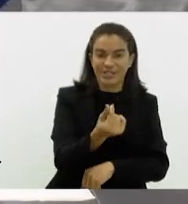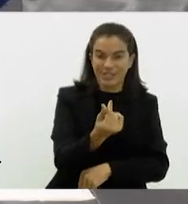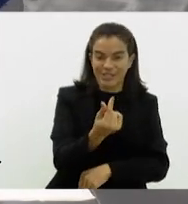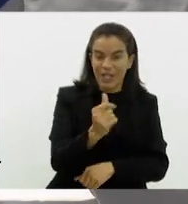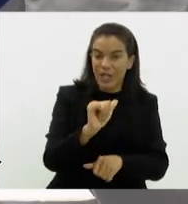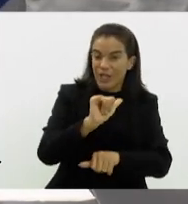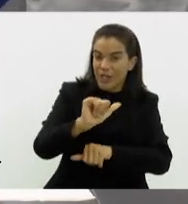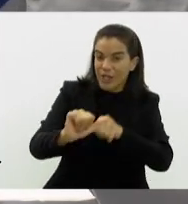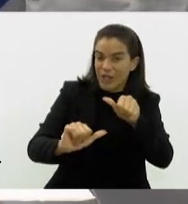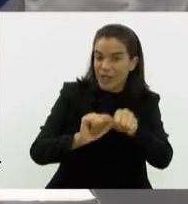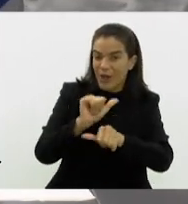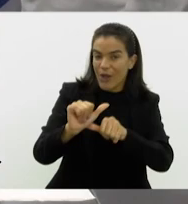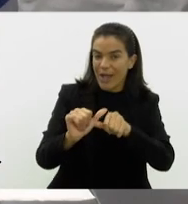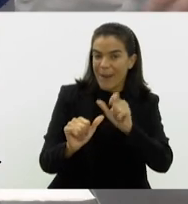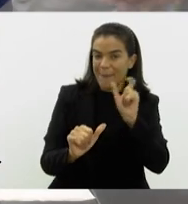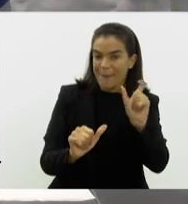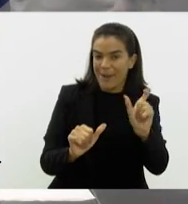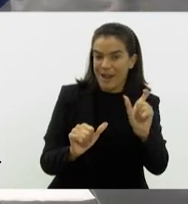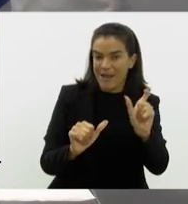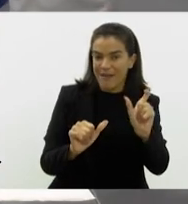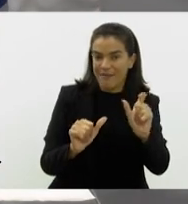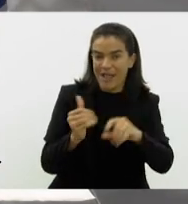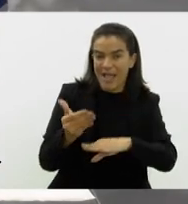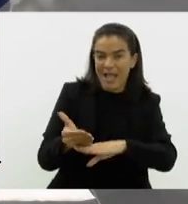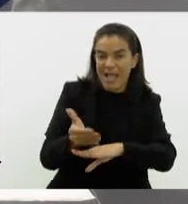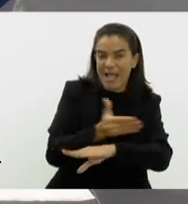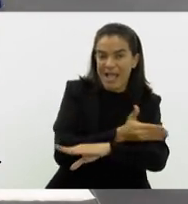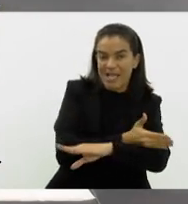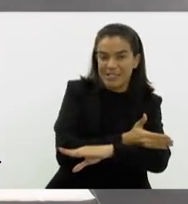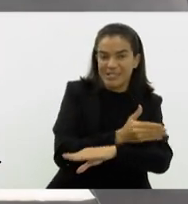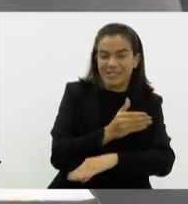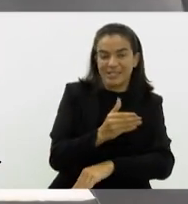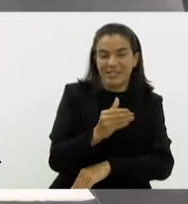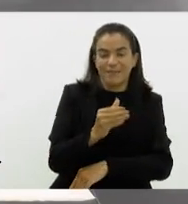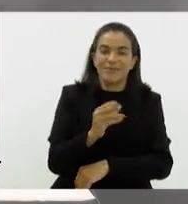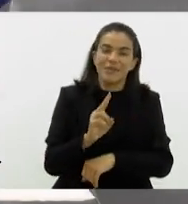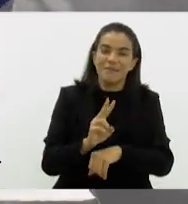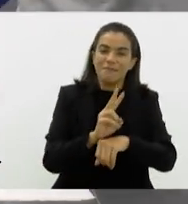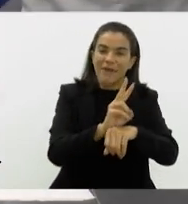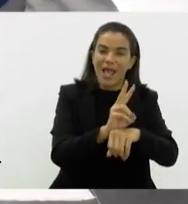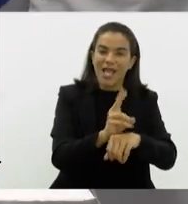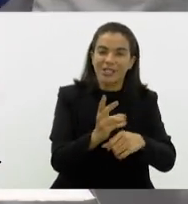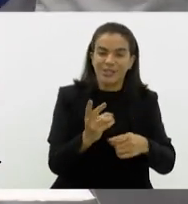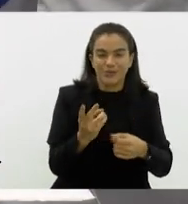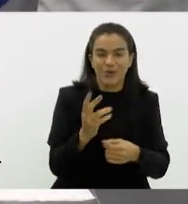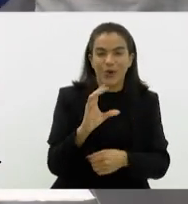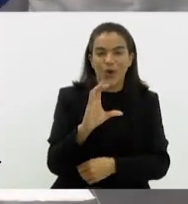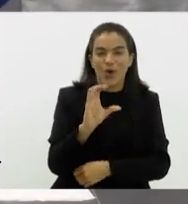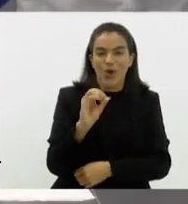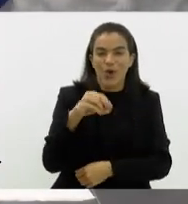trocar desde agora adiantamento... Crédito consignado. Crédito consignado, entendeu?